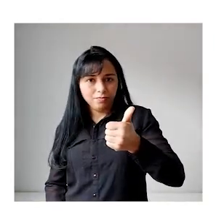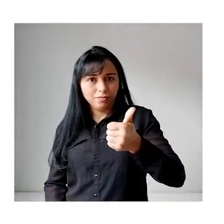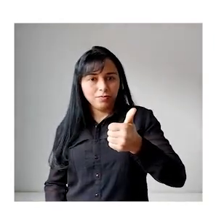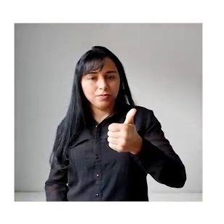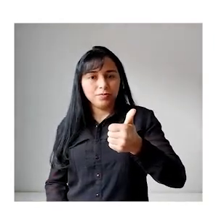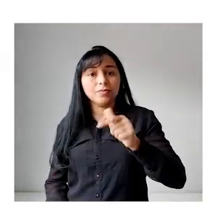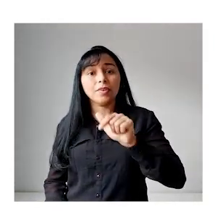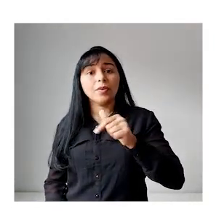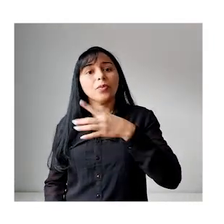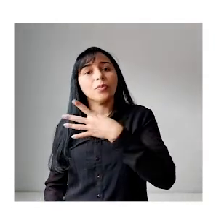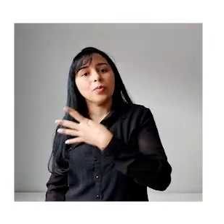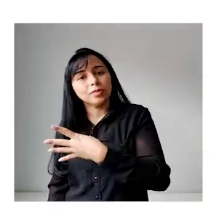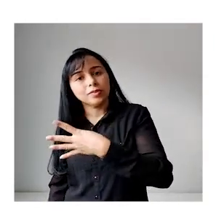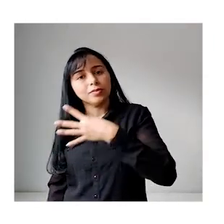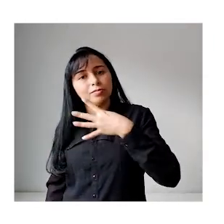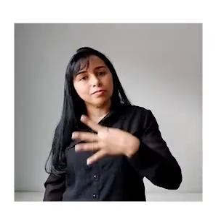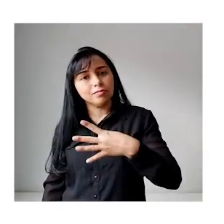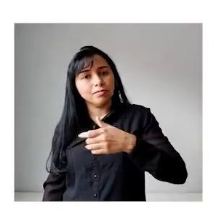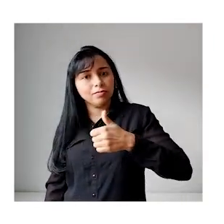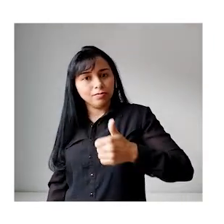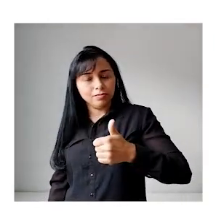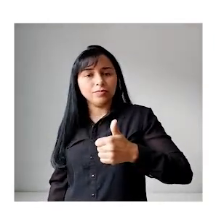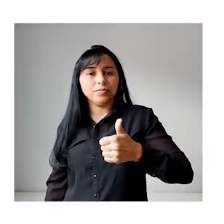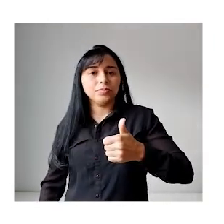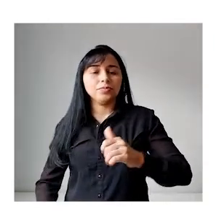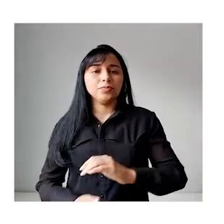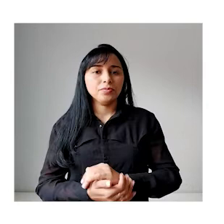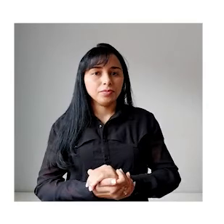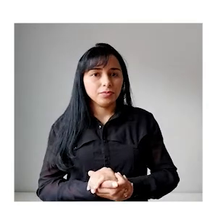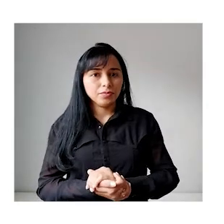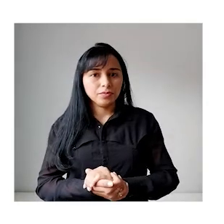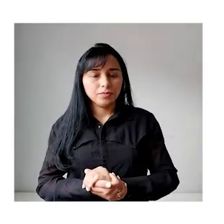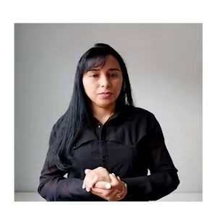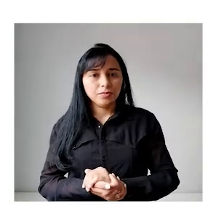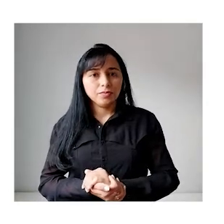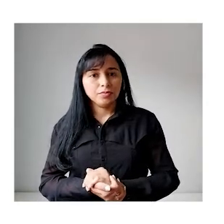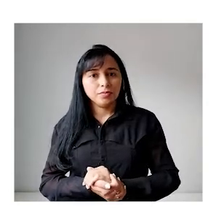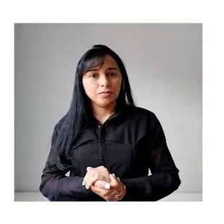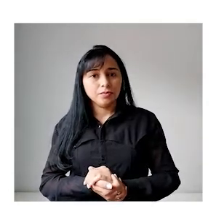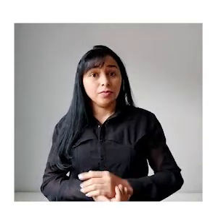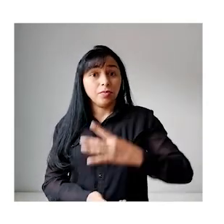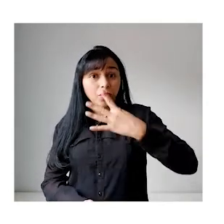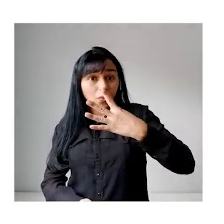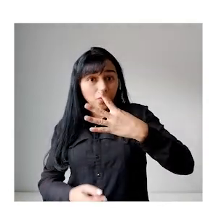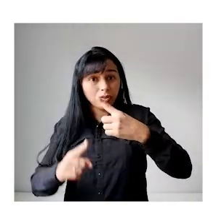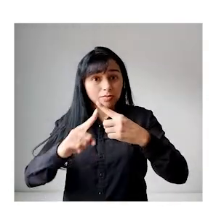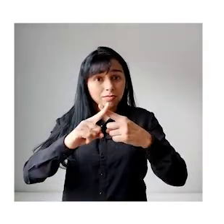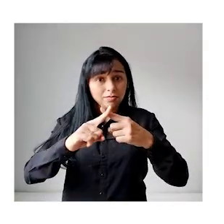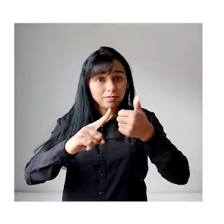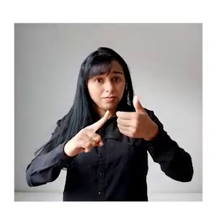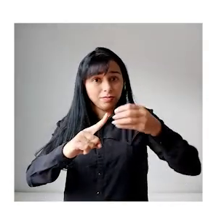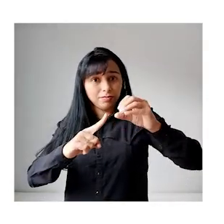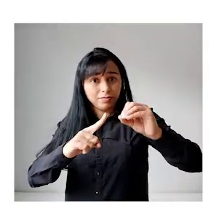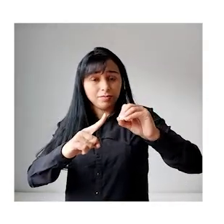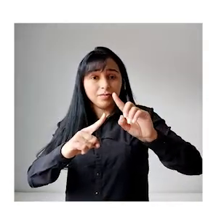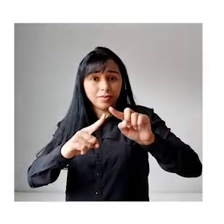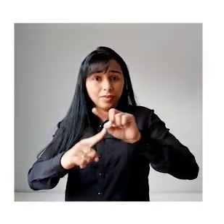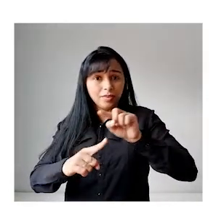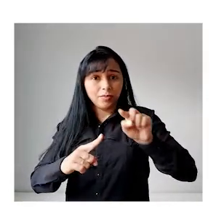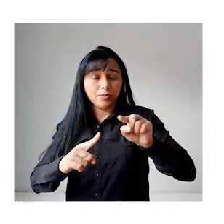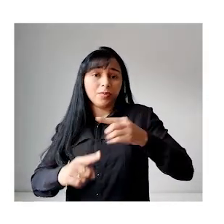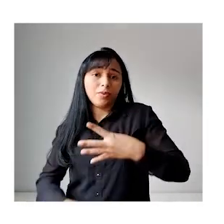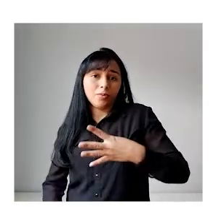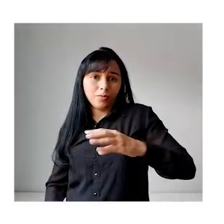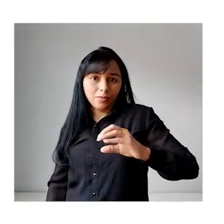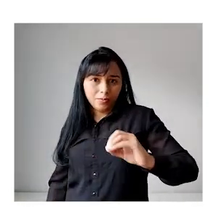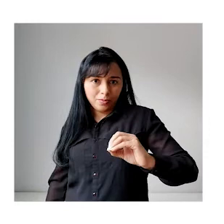gente vai encontrar 441. E aí, 4 vezes 10 é 40, e aí fica